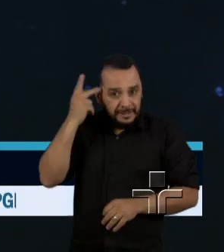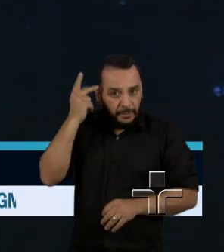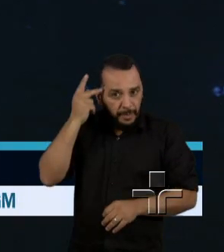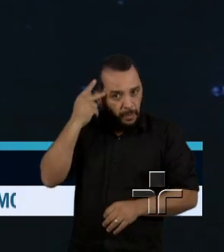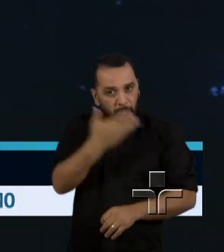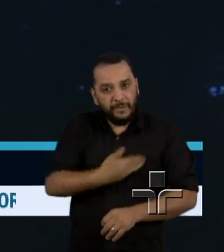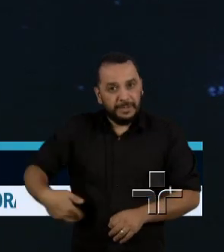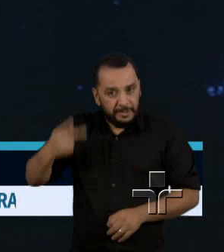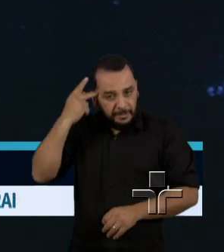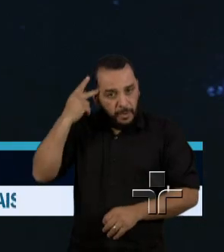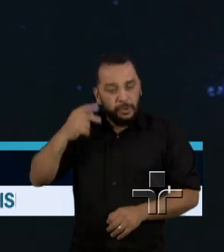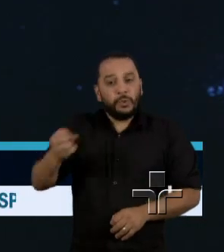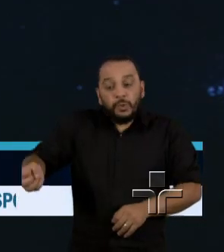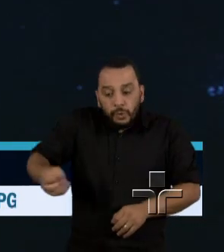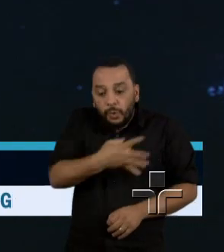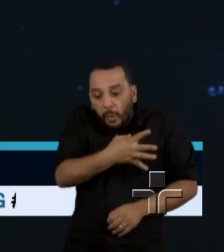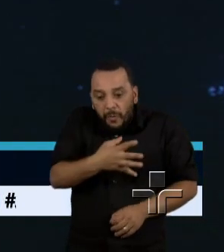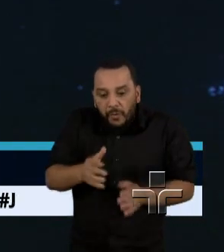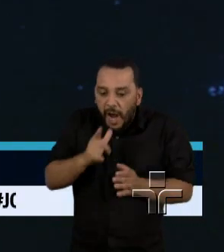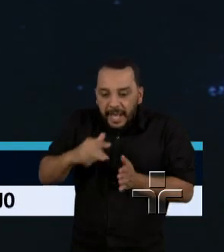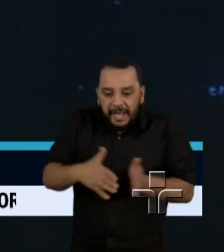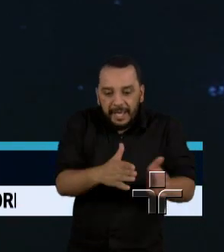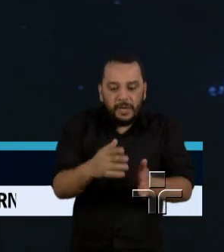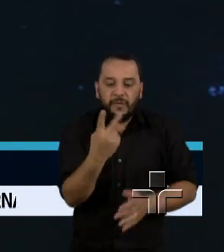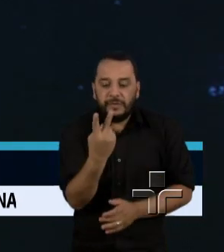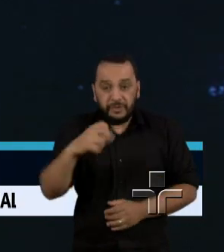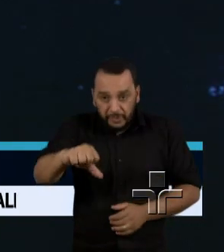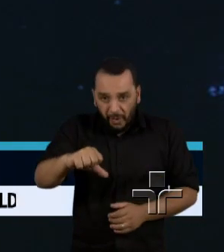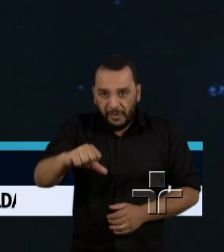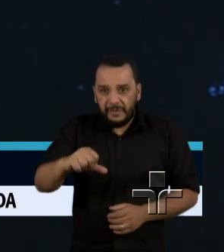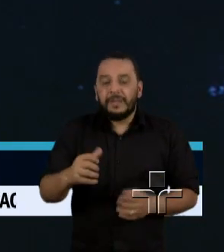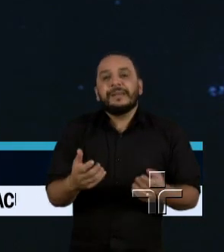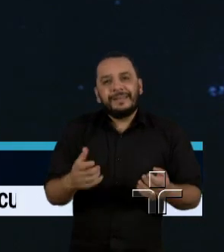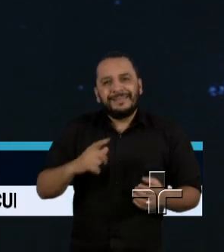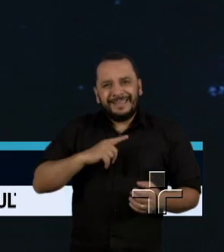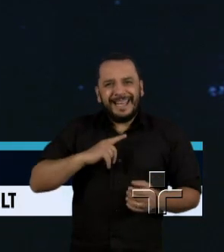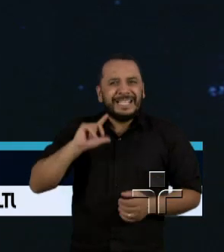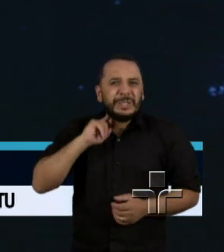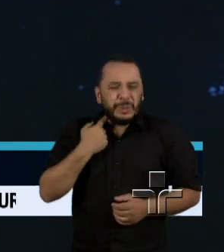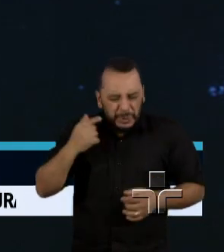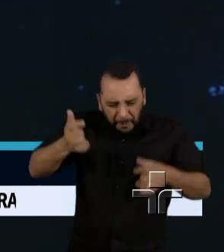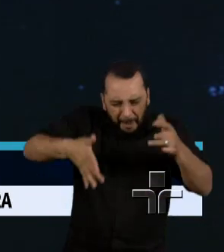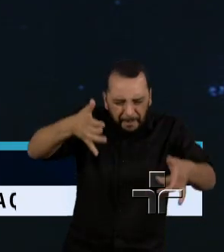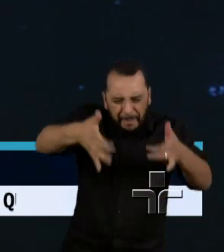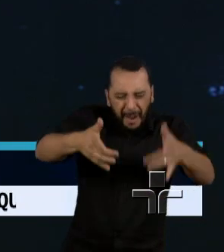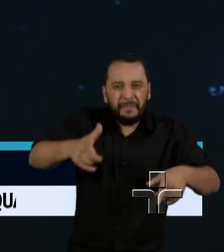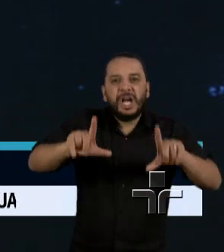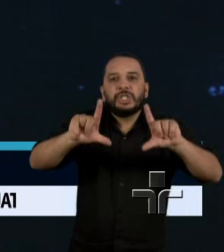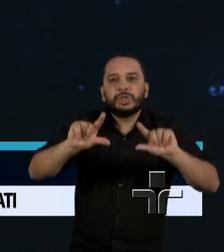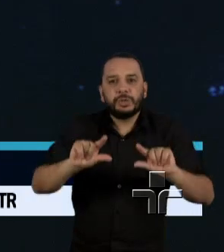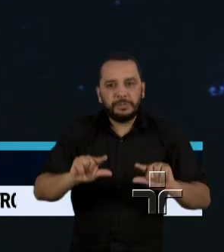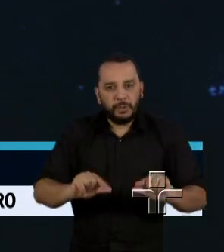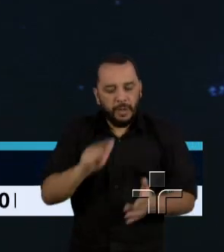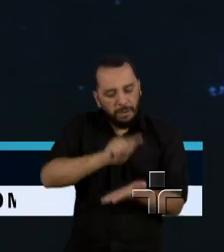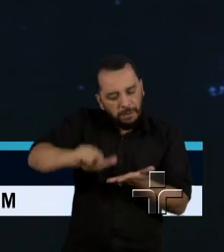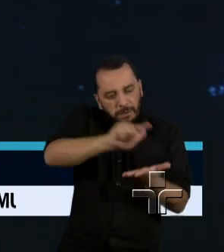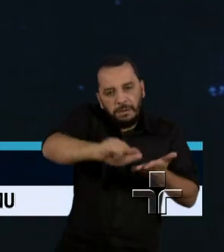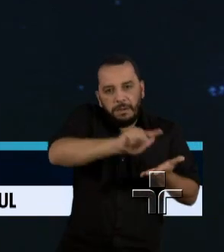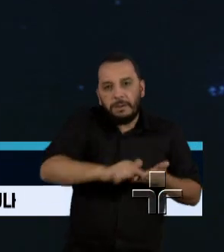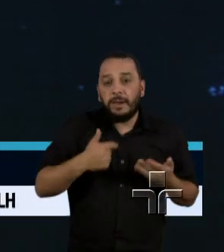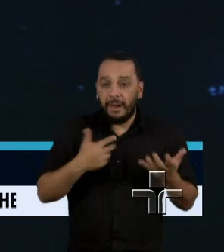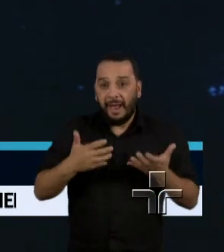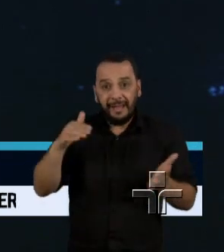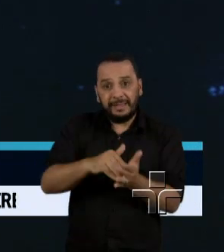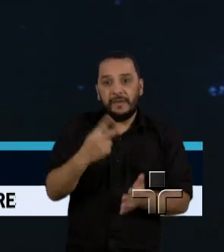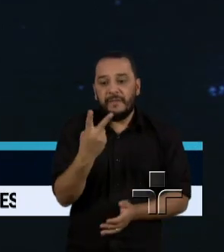R$1,5 bilhão. A meta é reduzir pela metade o índice que mede a poluição do rio até 2022. O governo espera